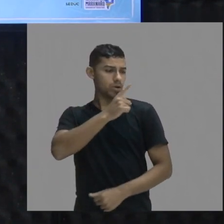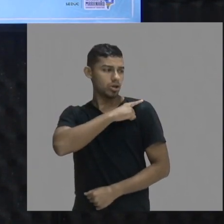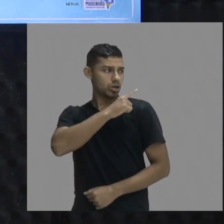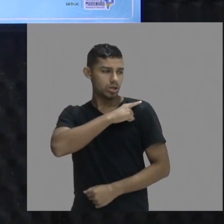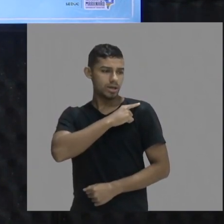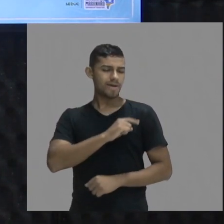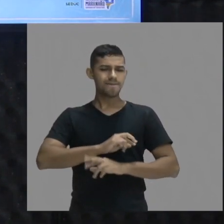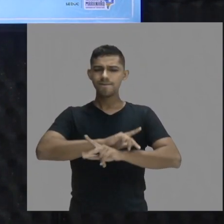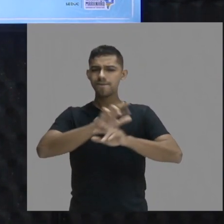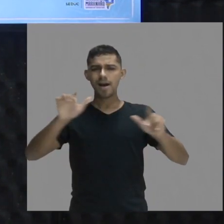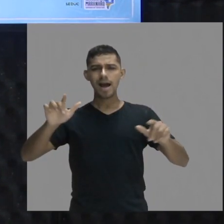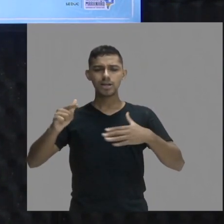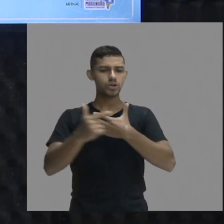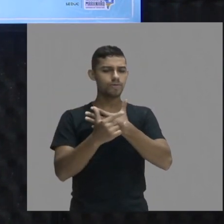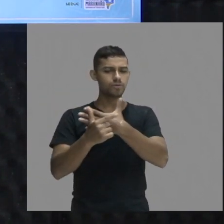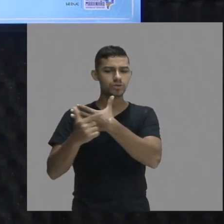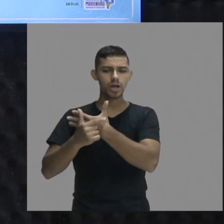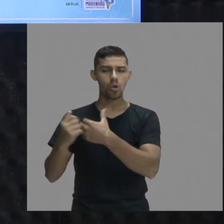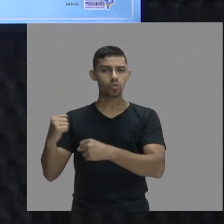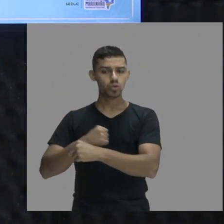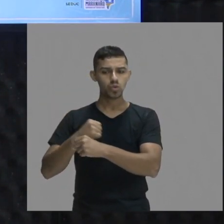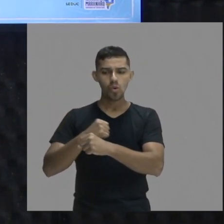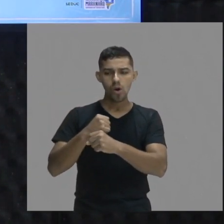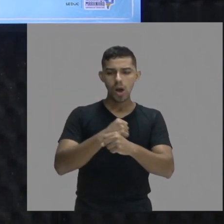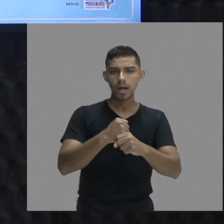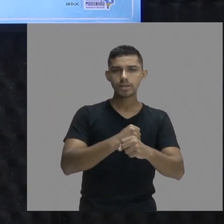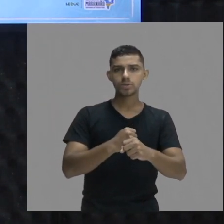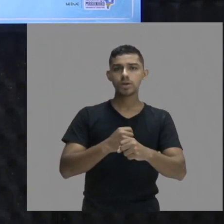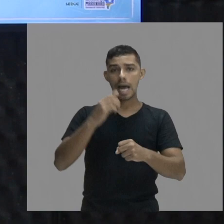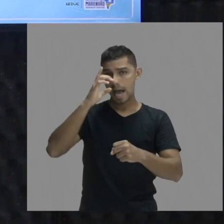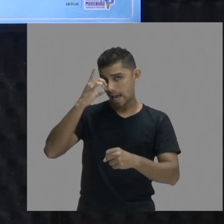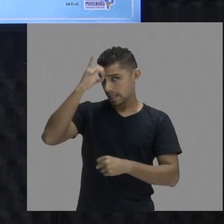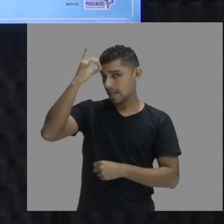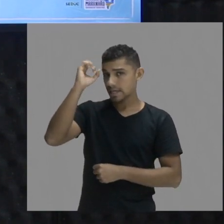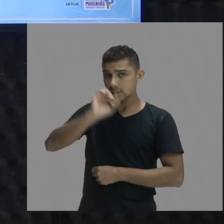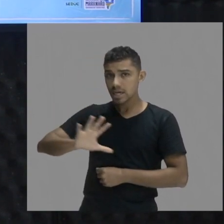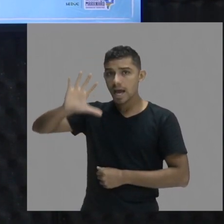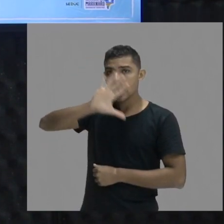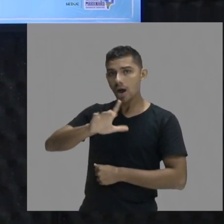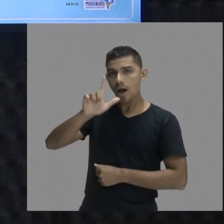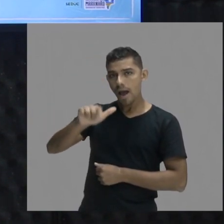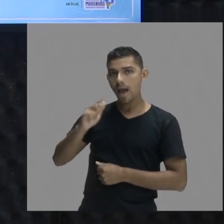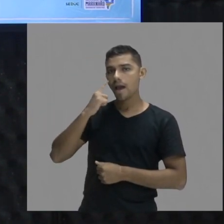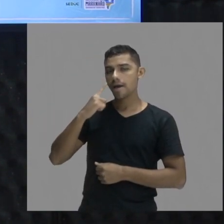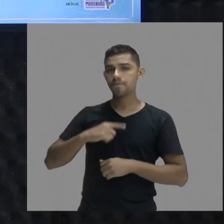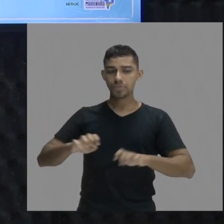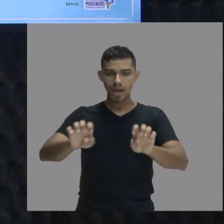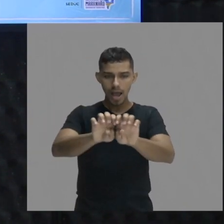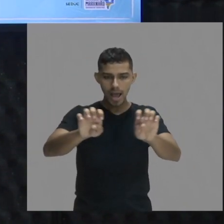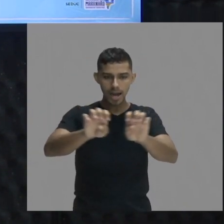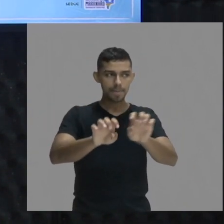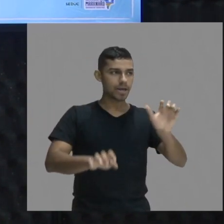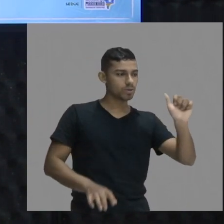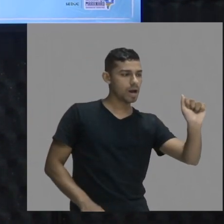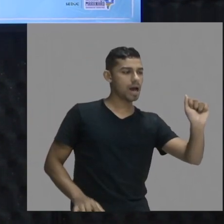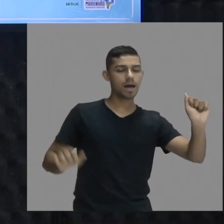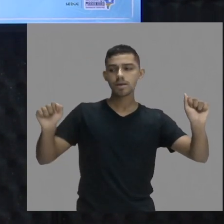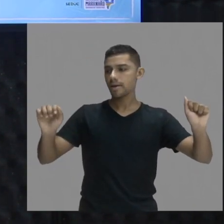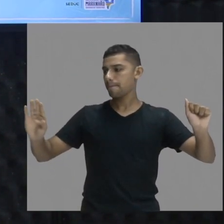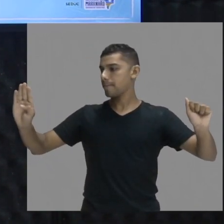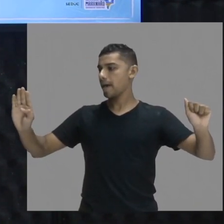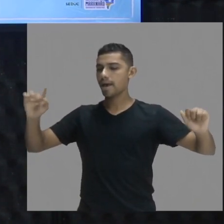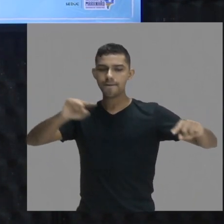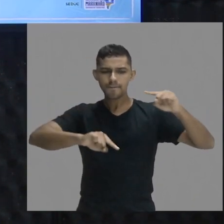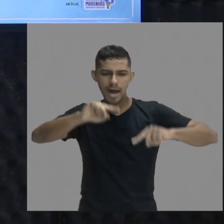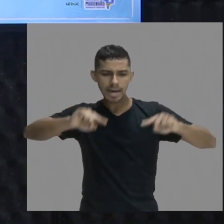tipos de função durante o ano, mas a ideia geral é essa. Você tem elementos de um conjunto A,